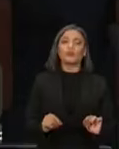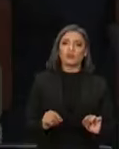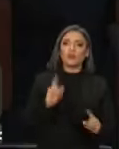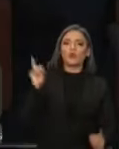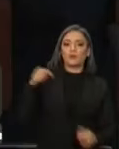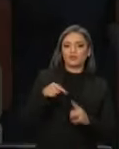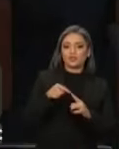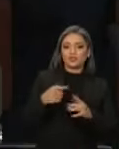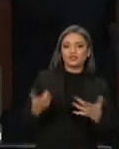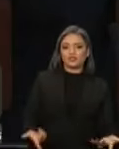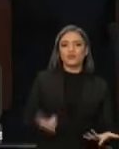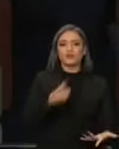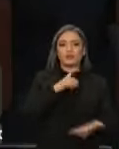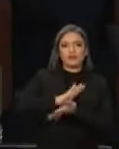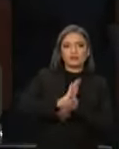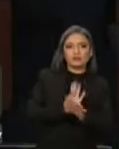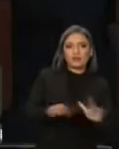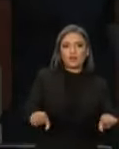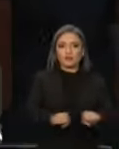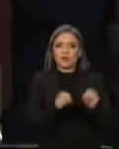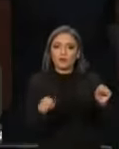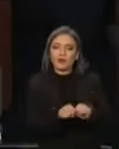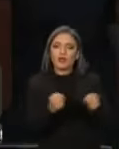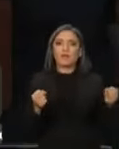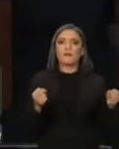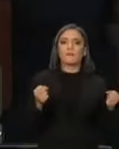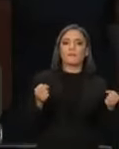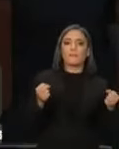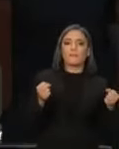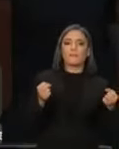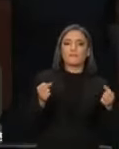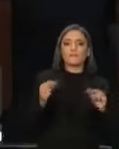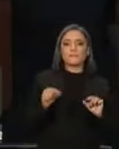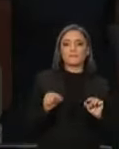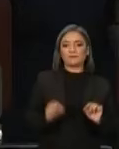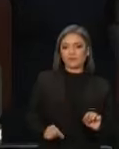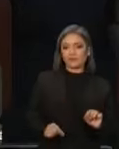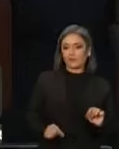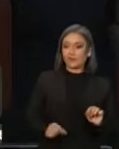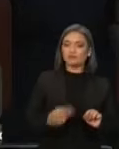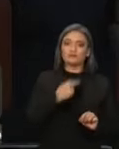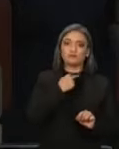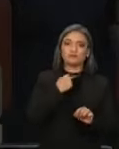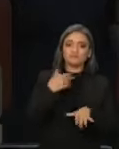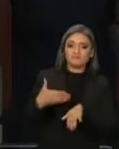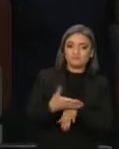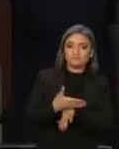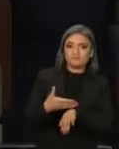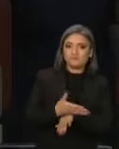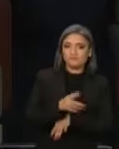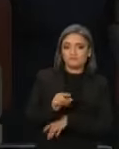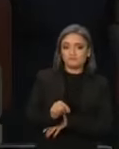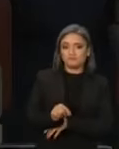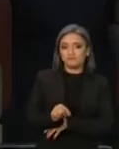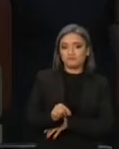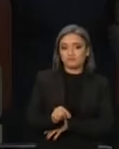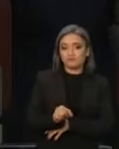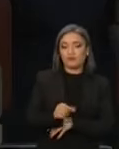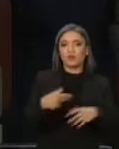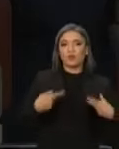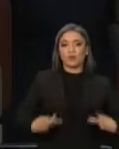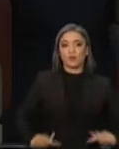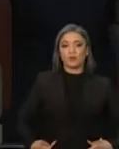dolosa de destruir, inutilizar ou danificar, naquele caso, não se podendo inferir ainda do